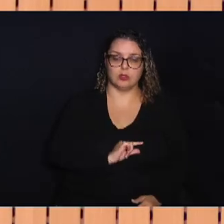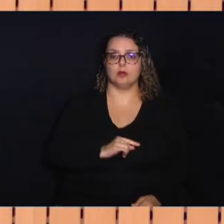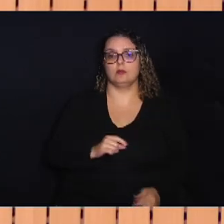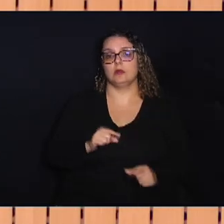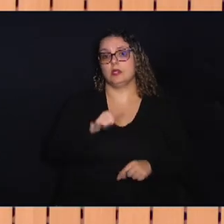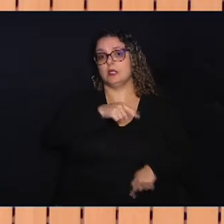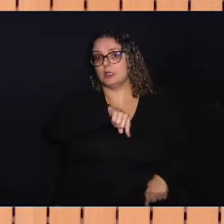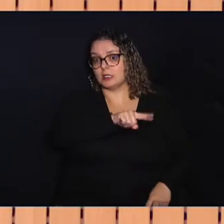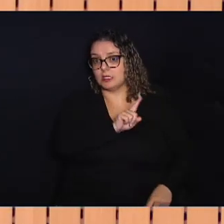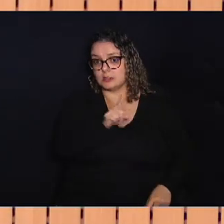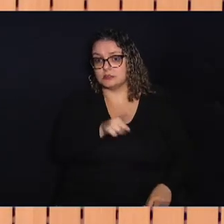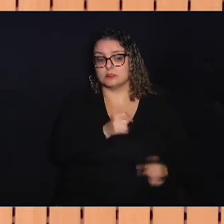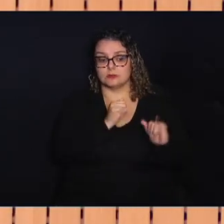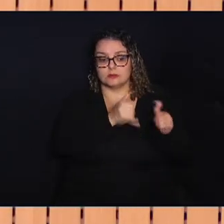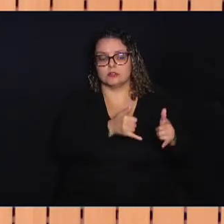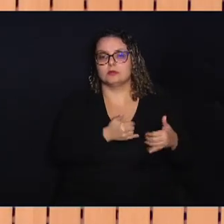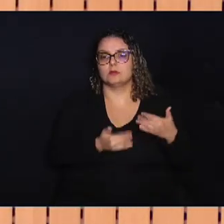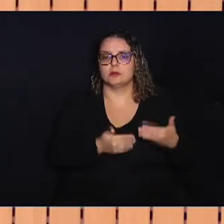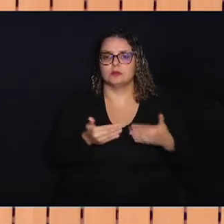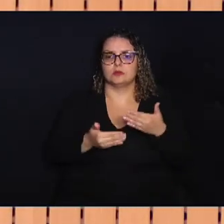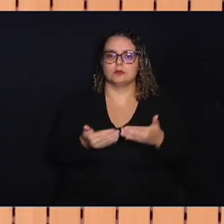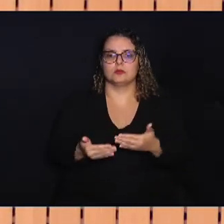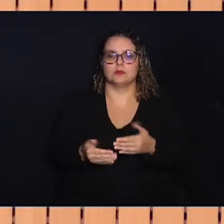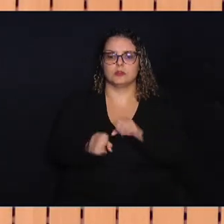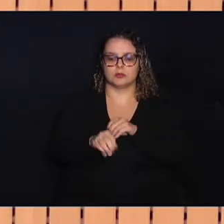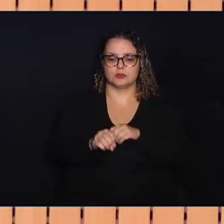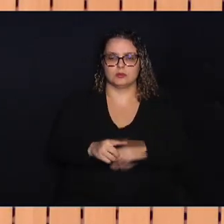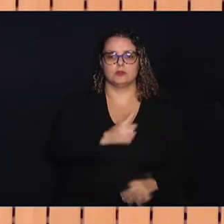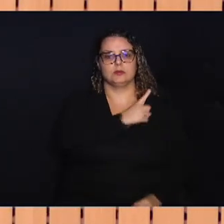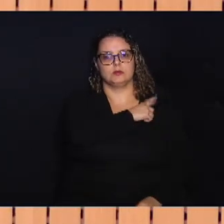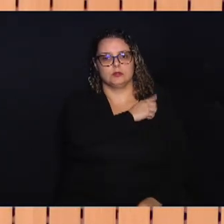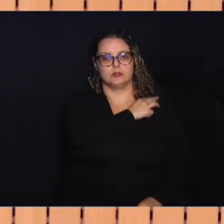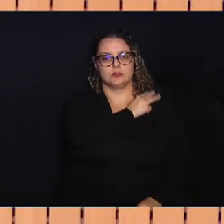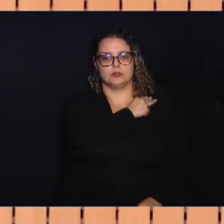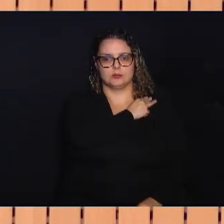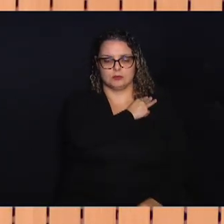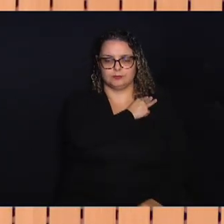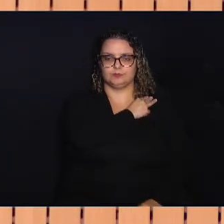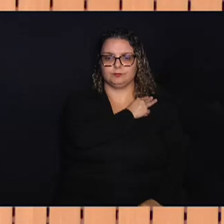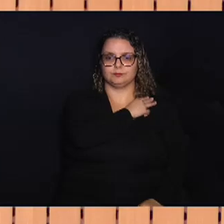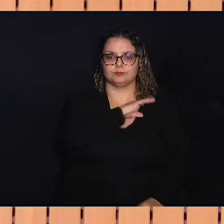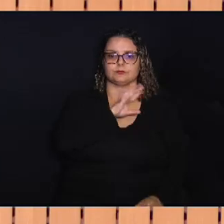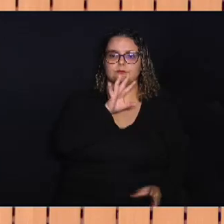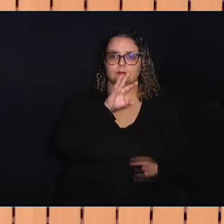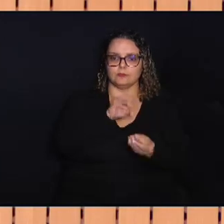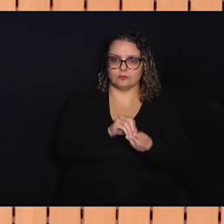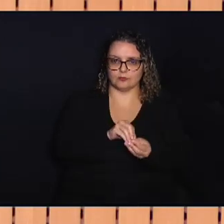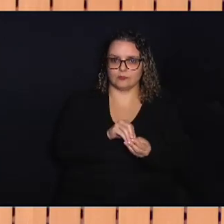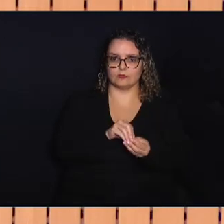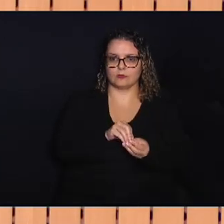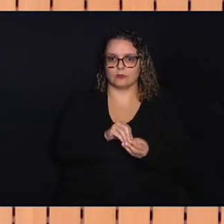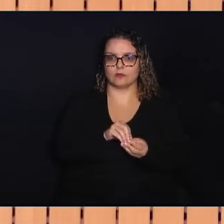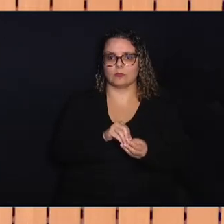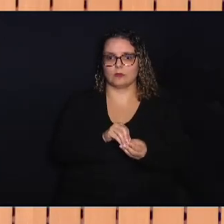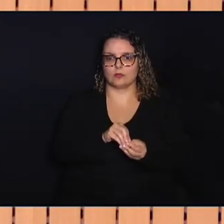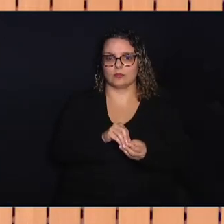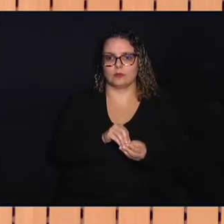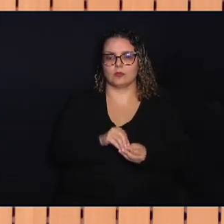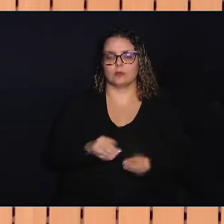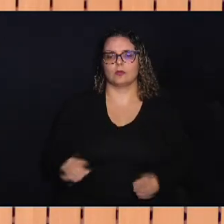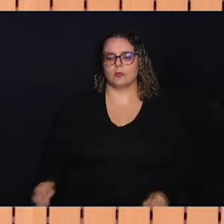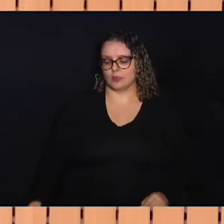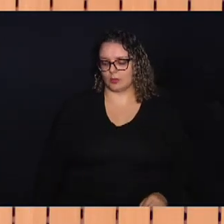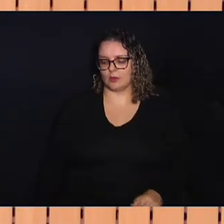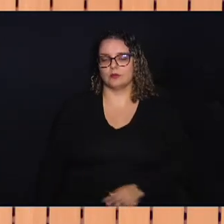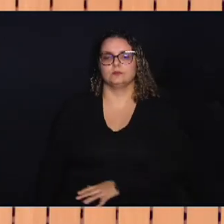não desistam do processo do ensino médio. Dos concluintes do ensino, dos concluintes